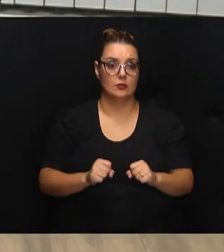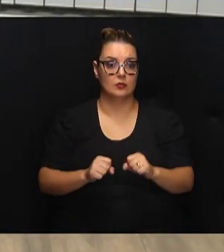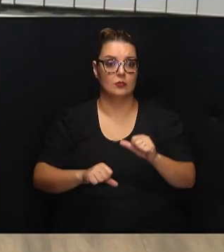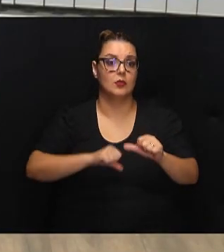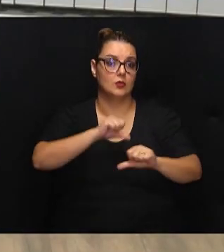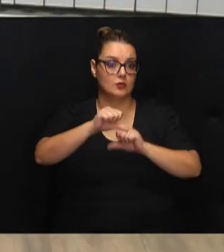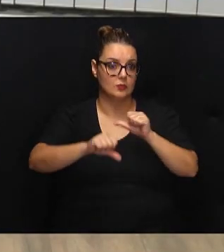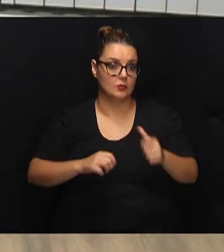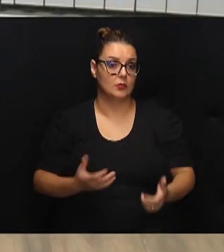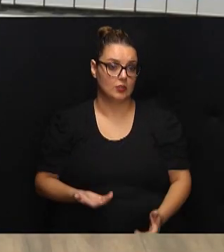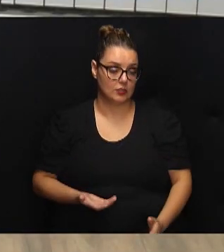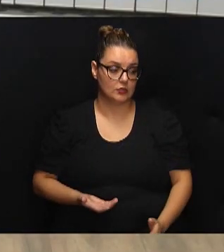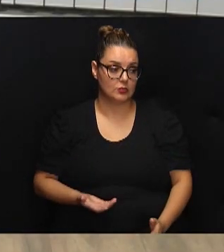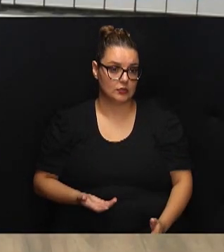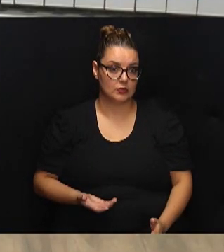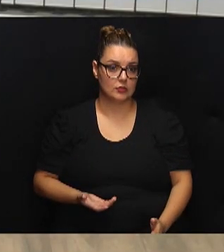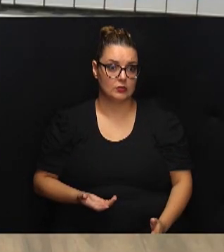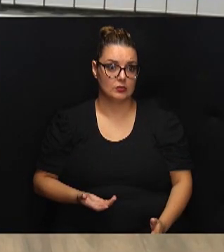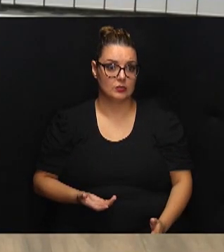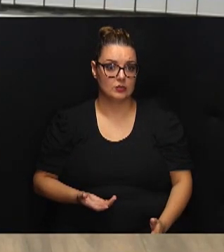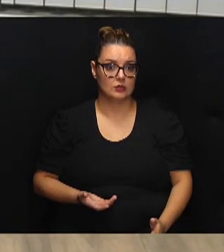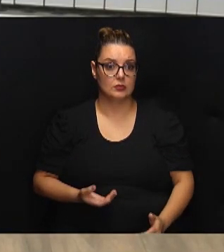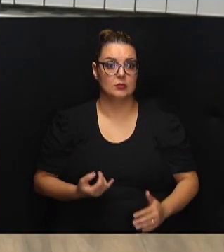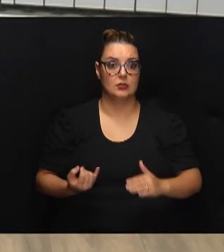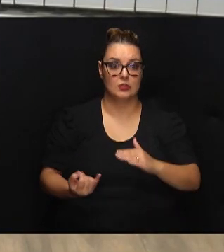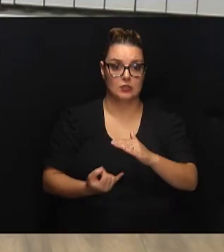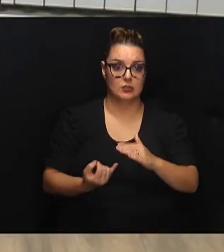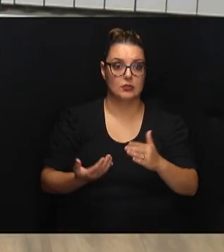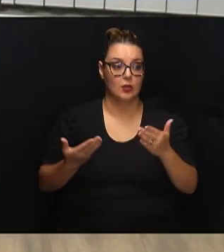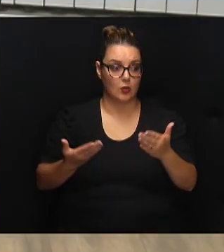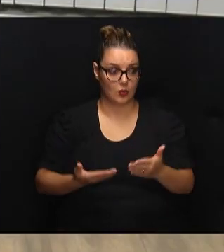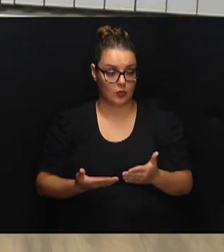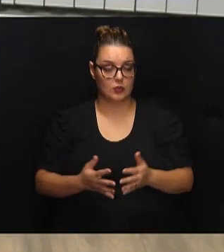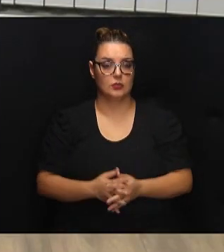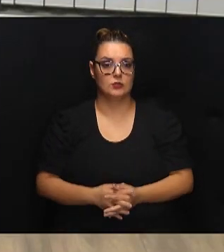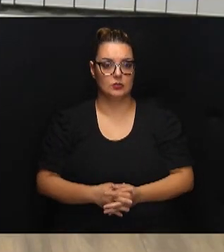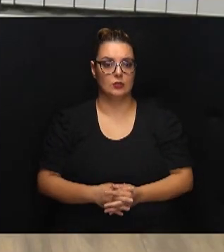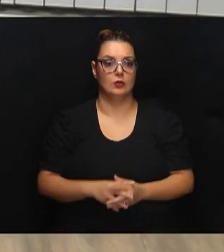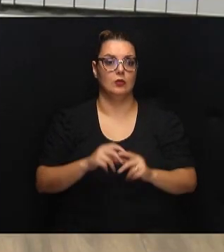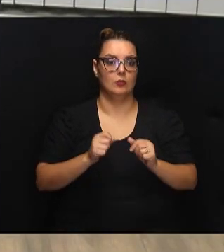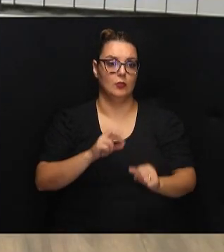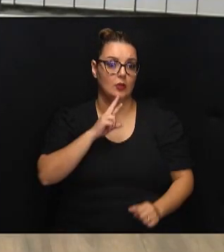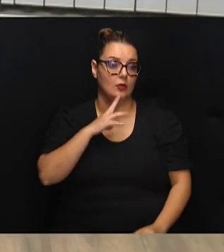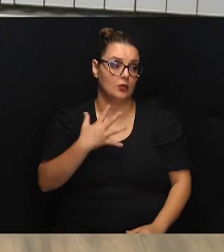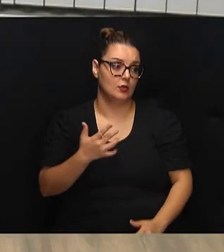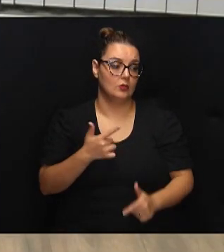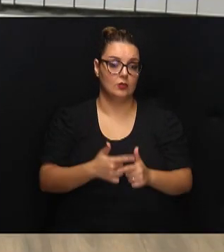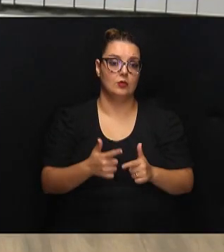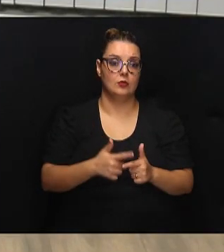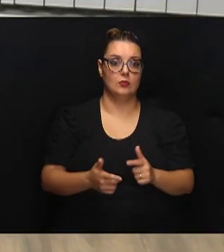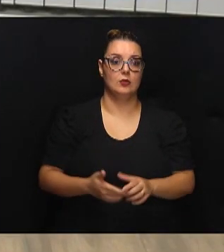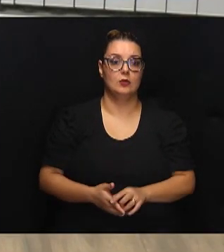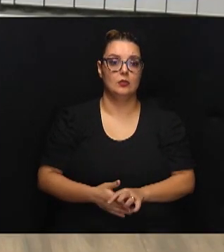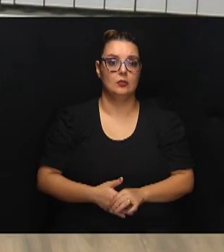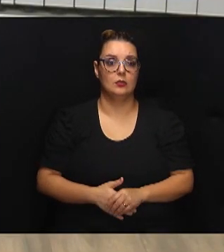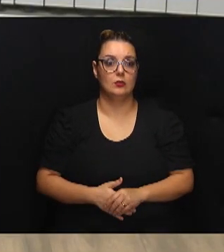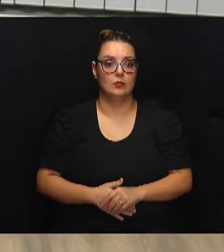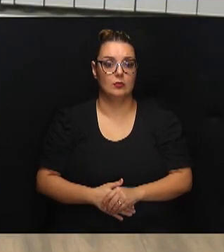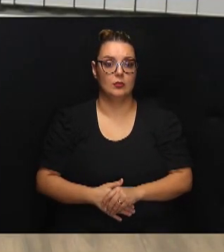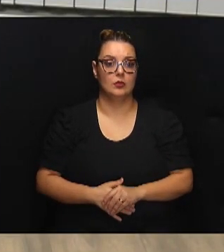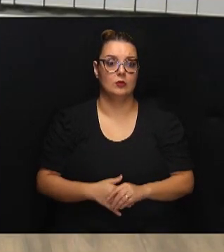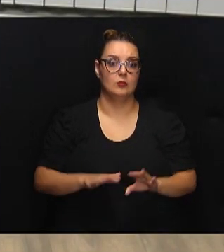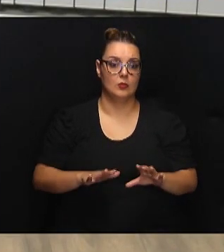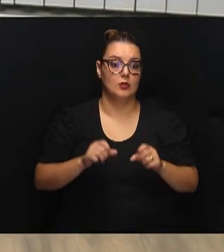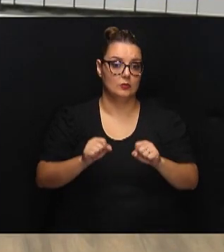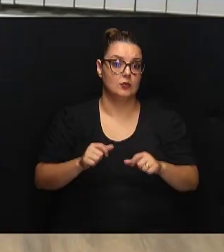mudar e que essa informalidade hoje ela pode resolver o seu problema, né? Mas ela pode ser